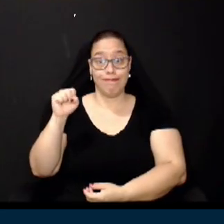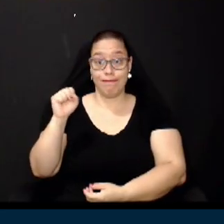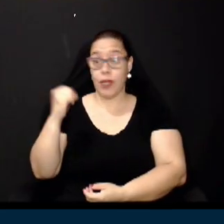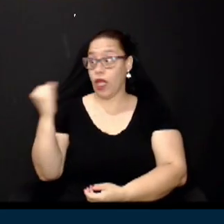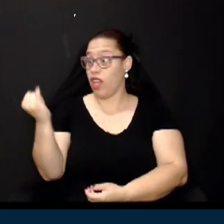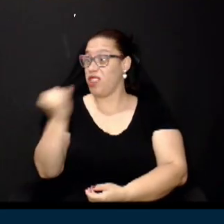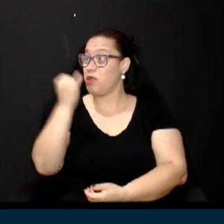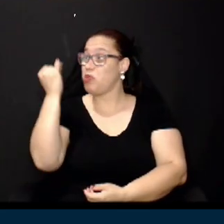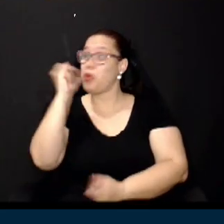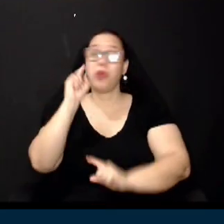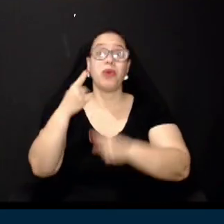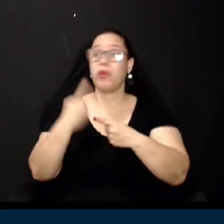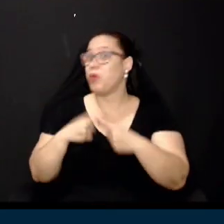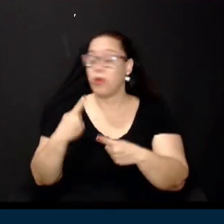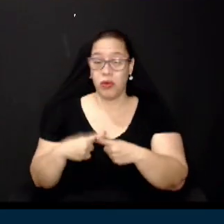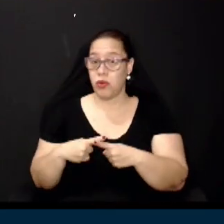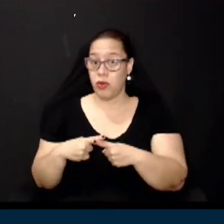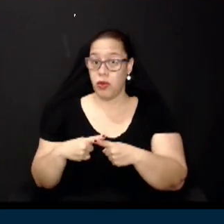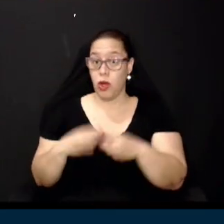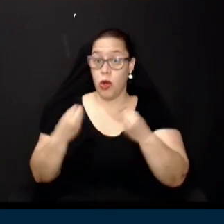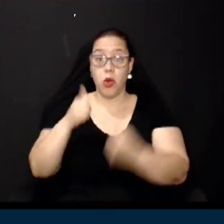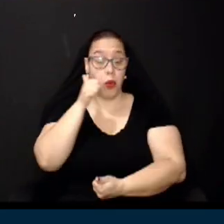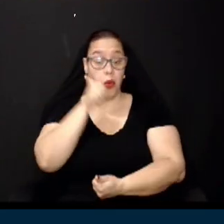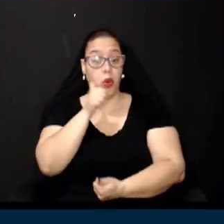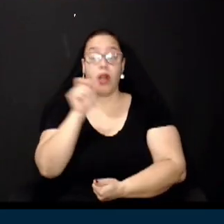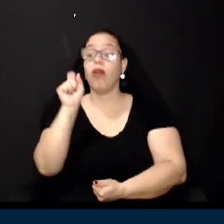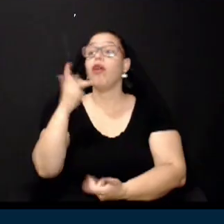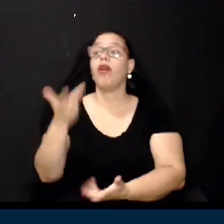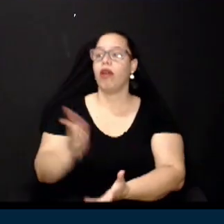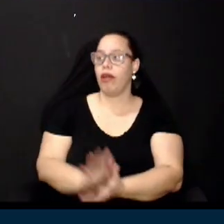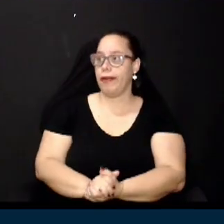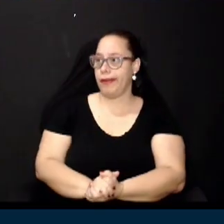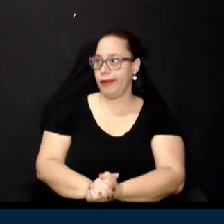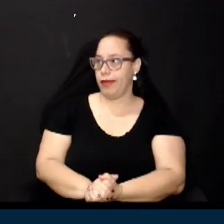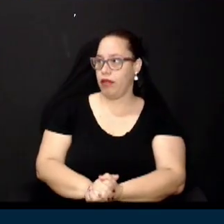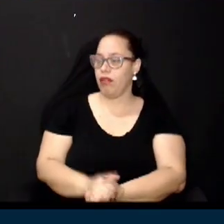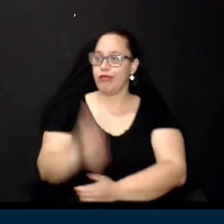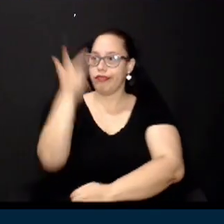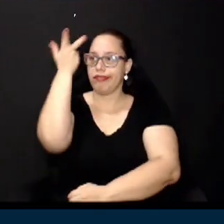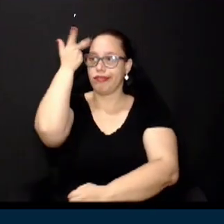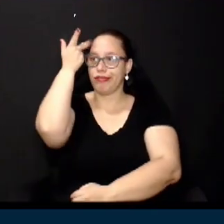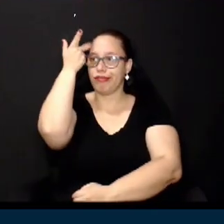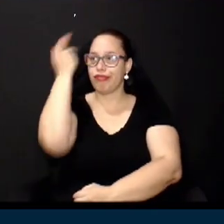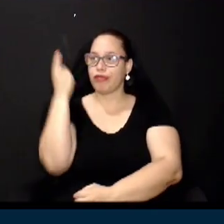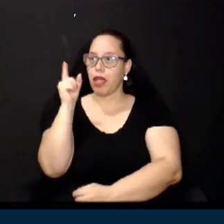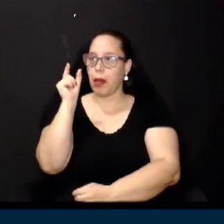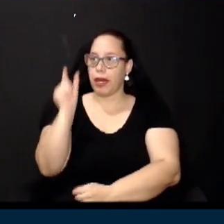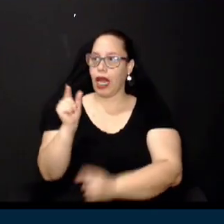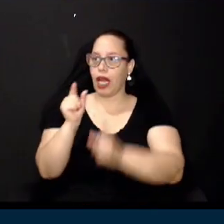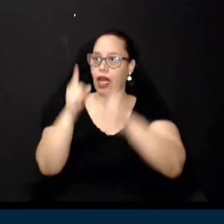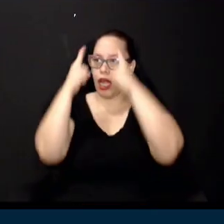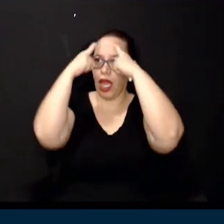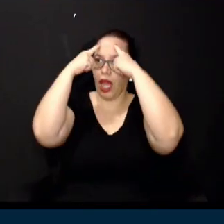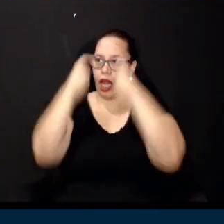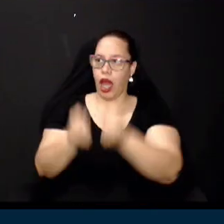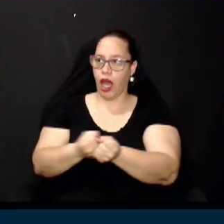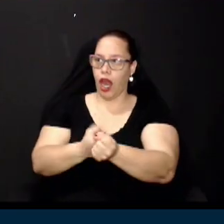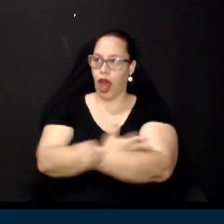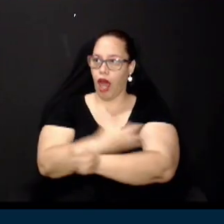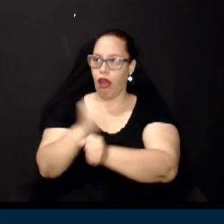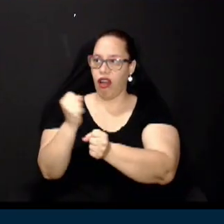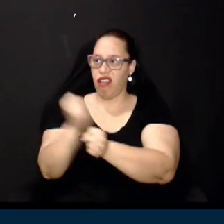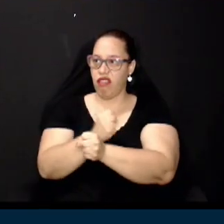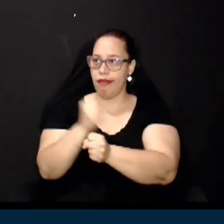a gente, como mulher, muitas vezes, a gente vai normalizando pequenas violências emocionais durante anos, e aí